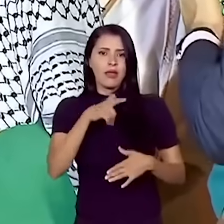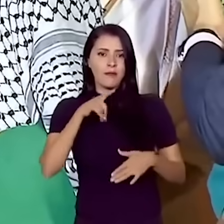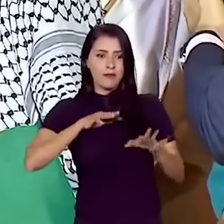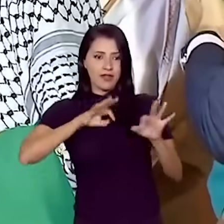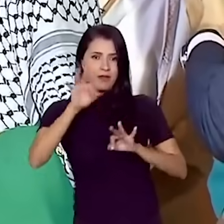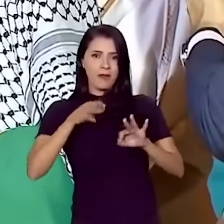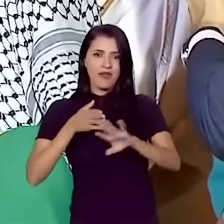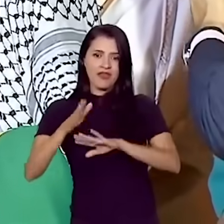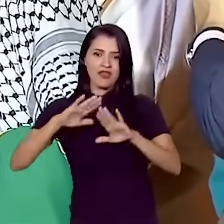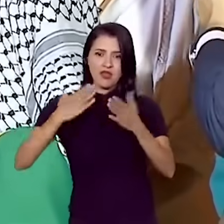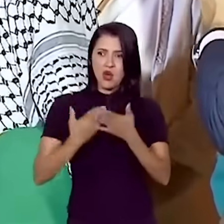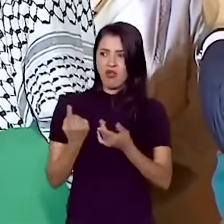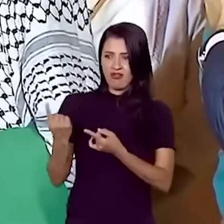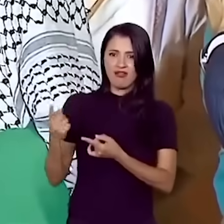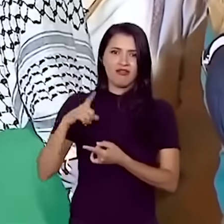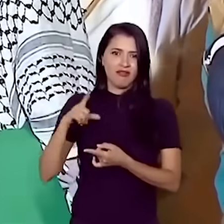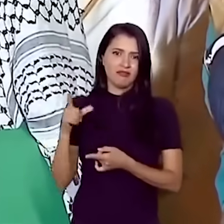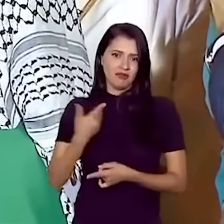a escola de manhã.